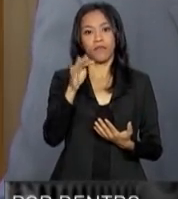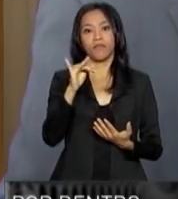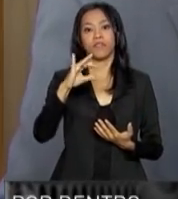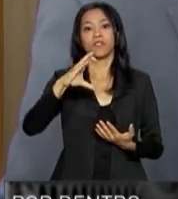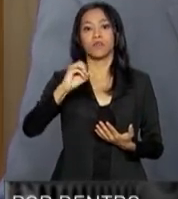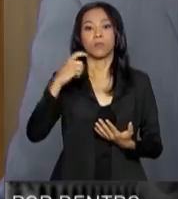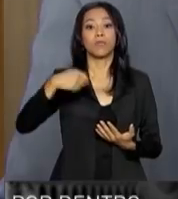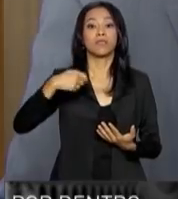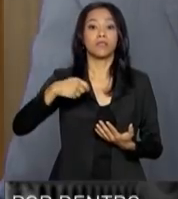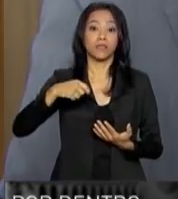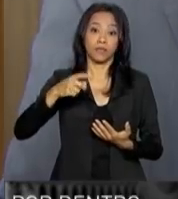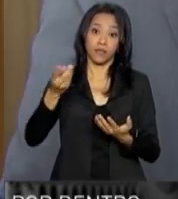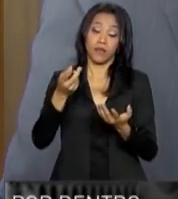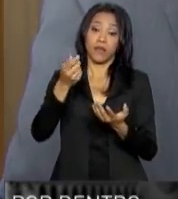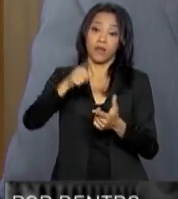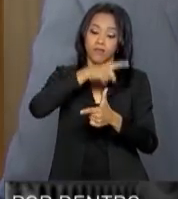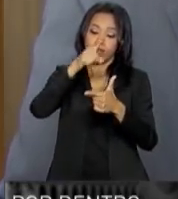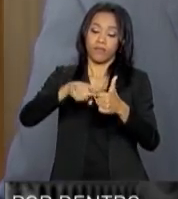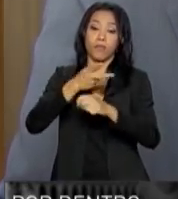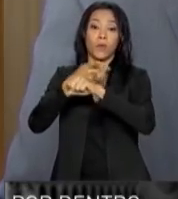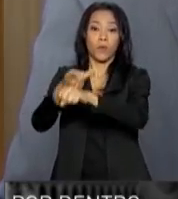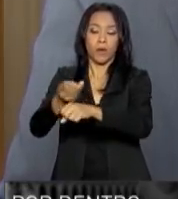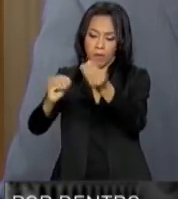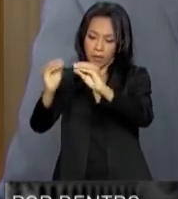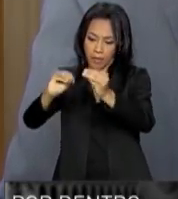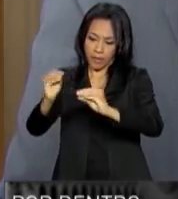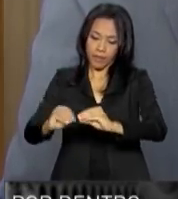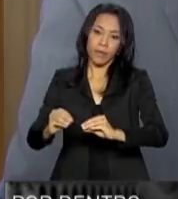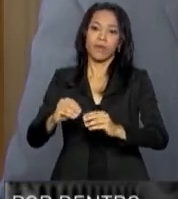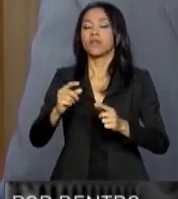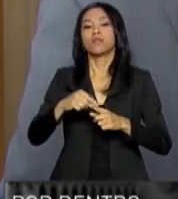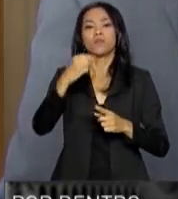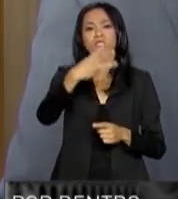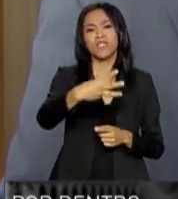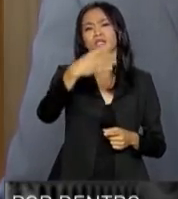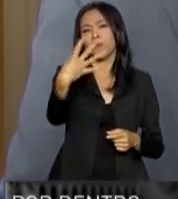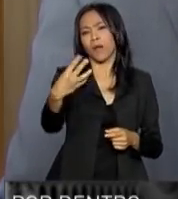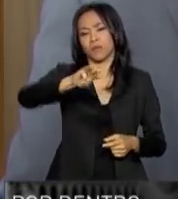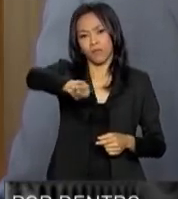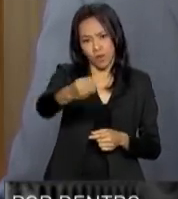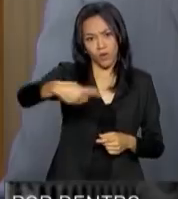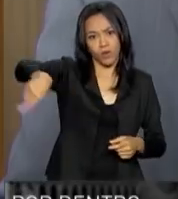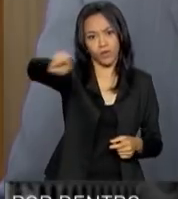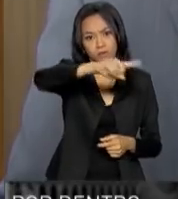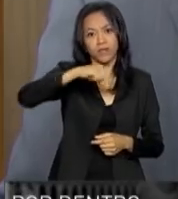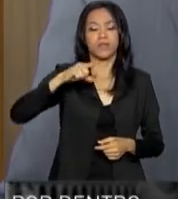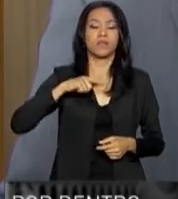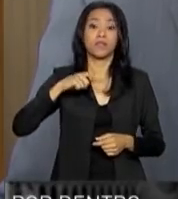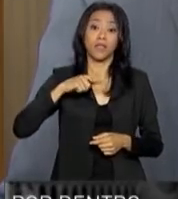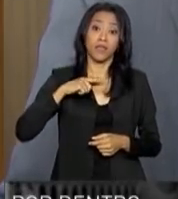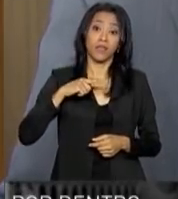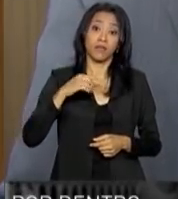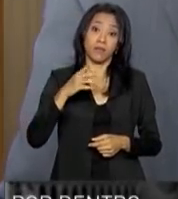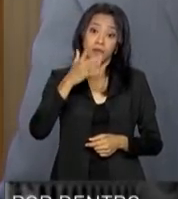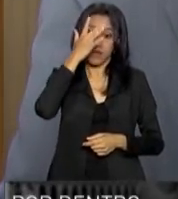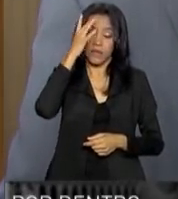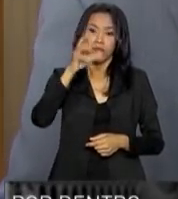benefícios hoje pago pelos institutos dentro dos 34 milhões eu tenho um benefício de mais de 50 anos sendo